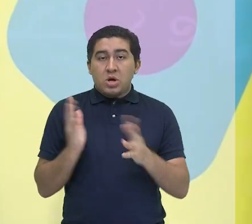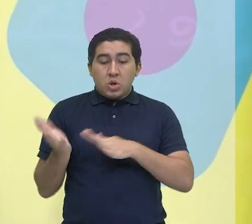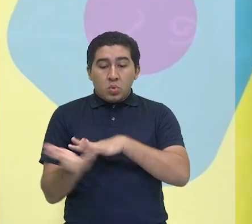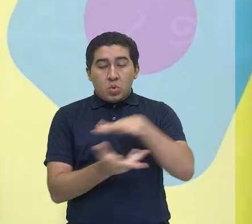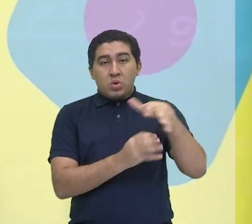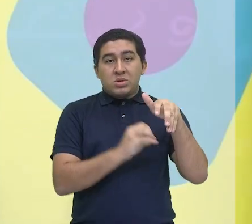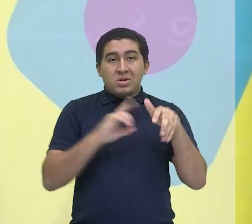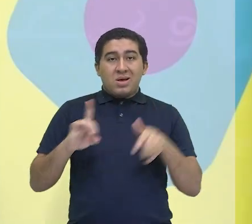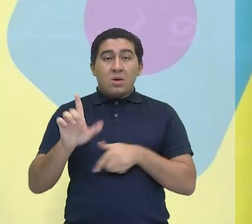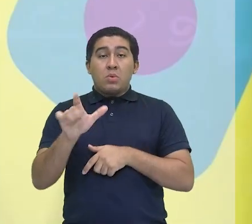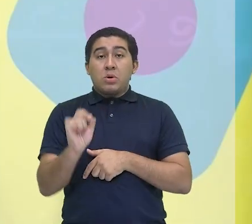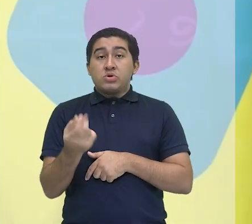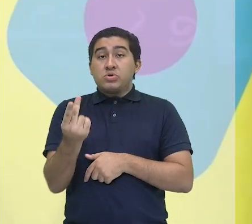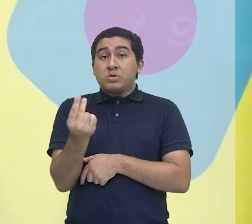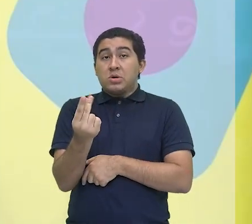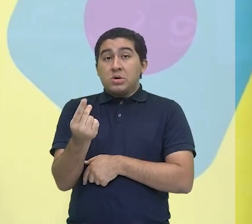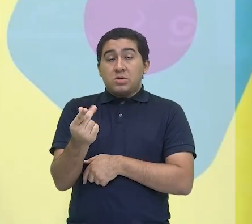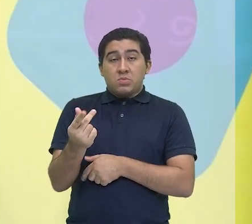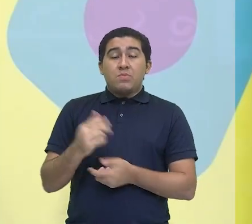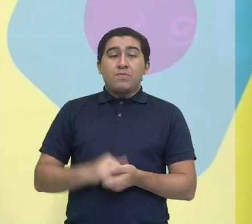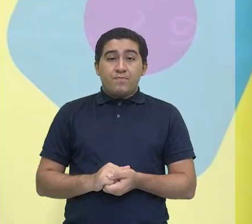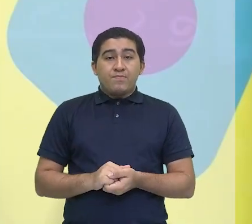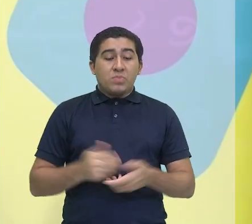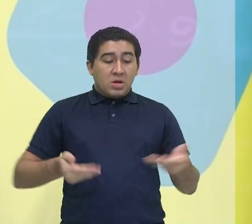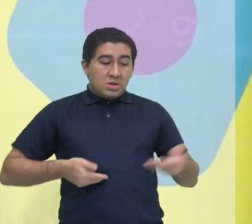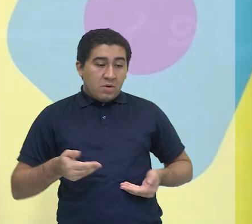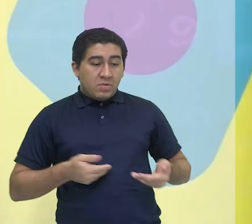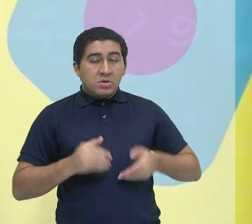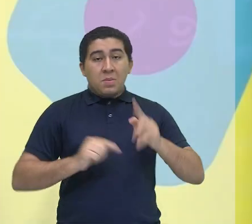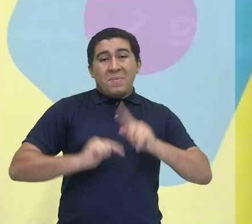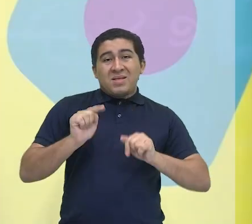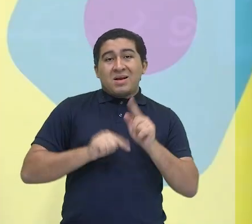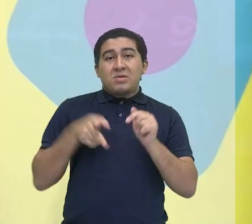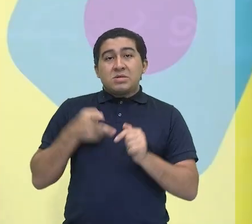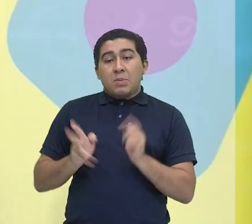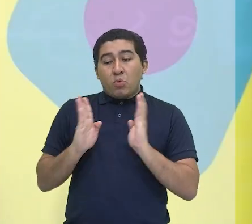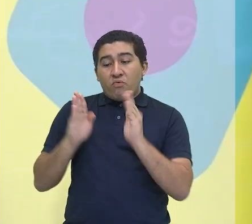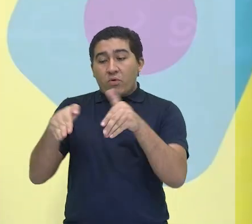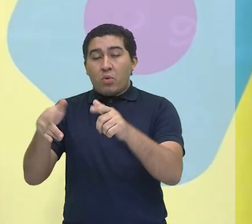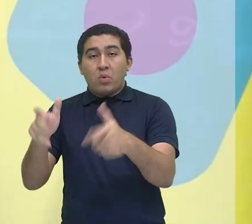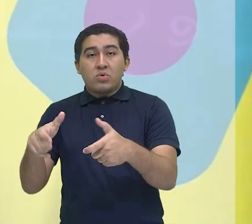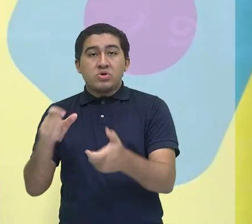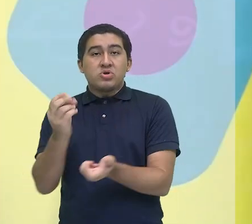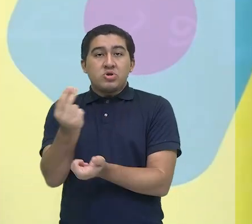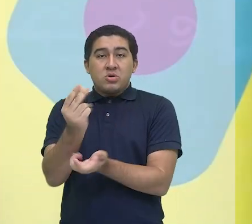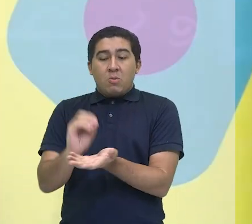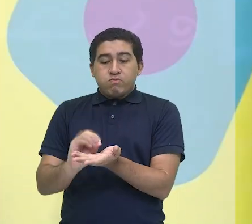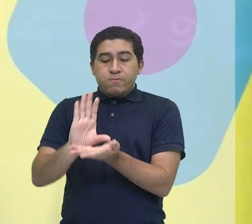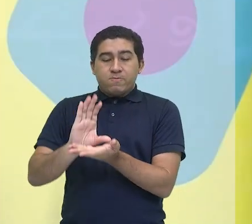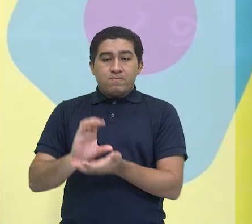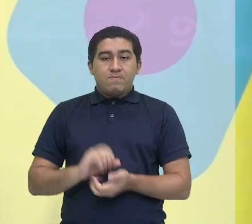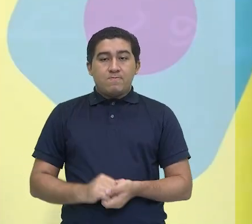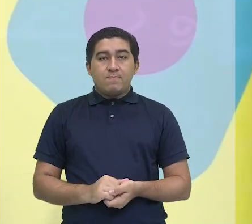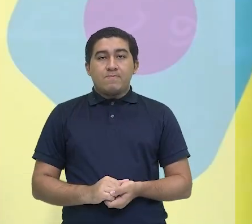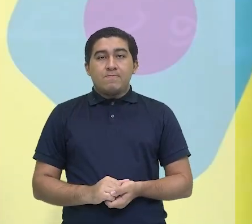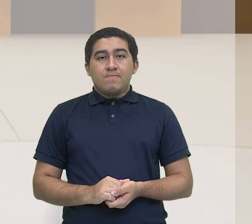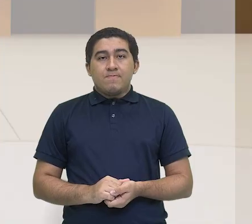o lucro. Os bens e os serviços sempre estão apontando para essa questão do lucro.